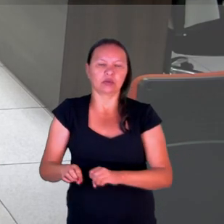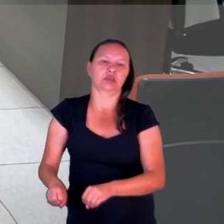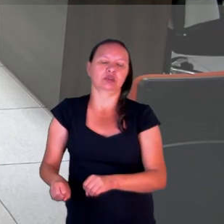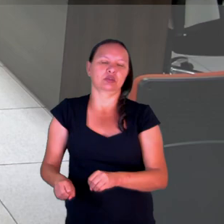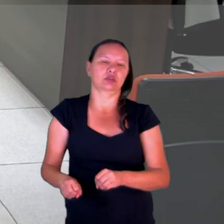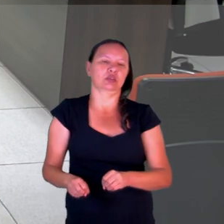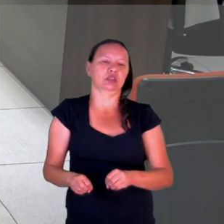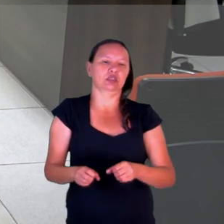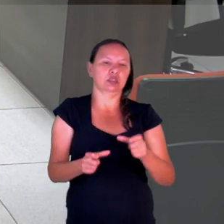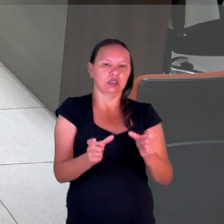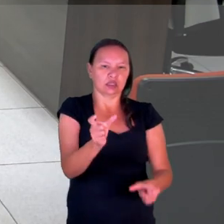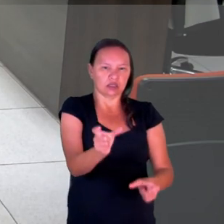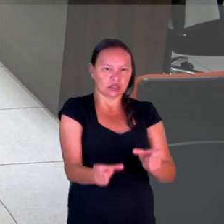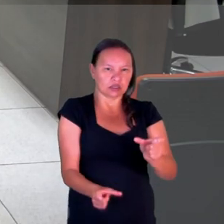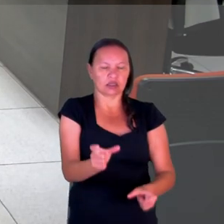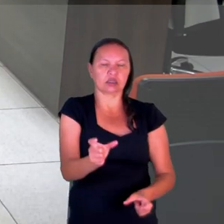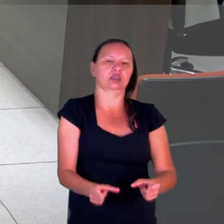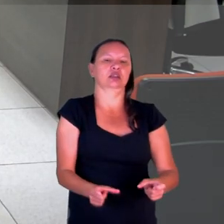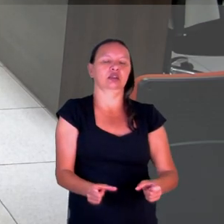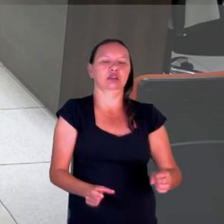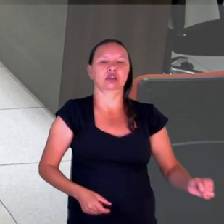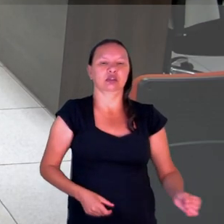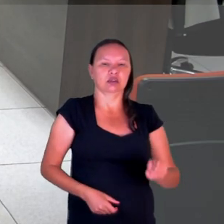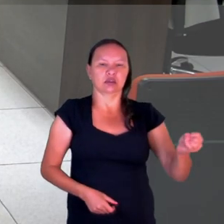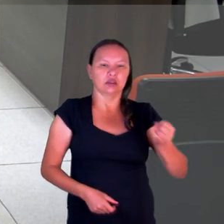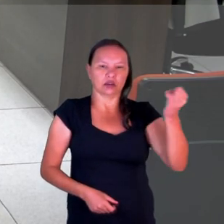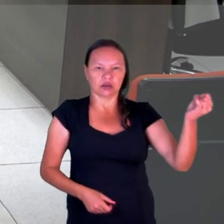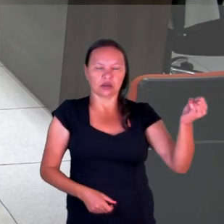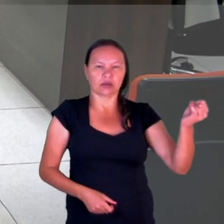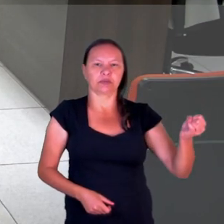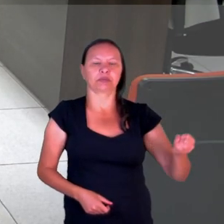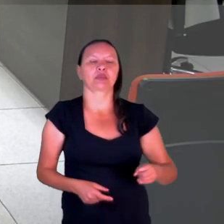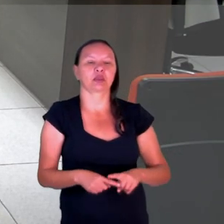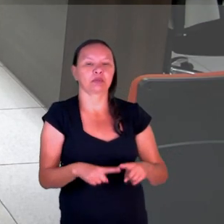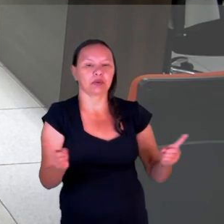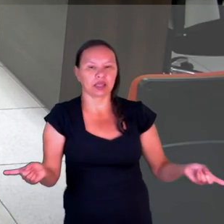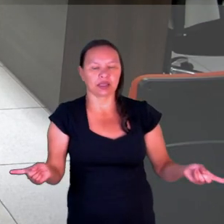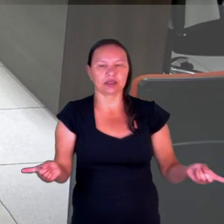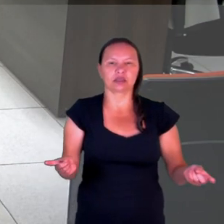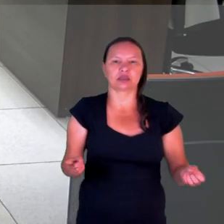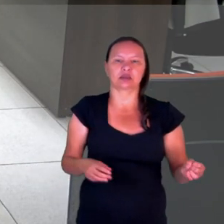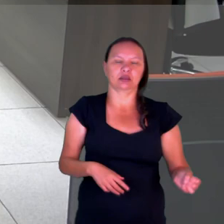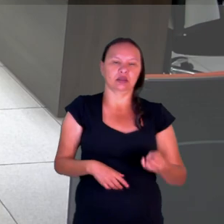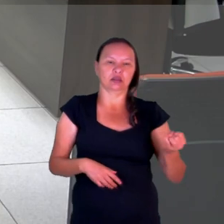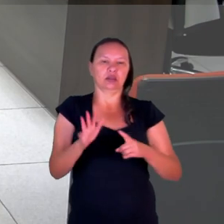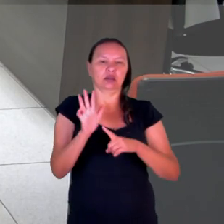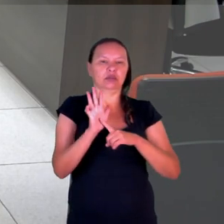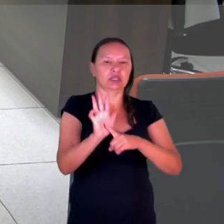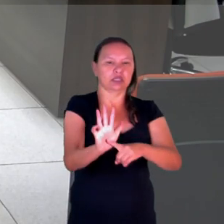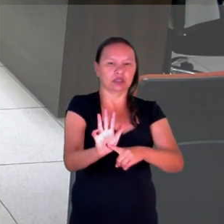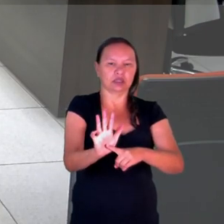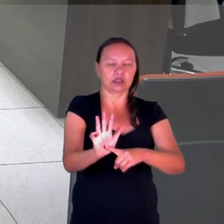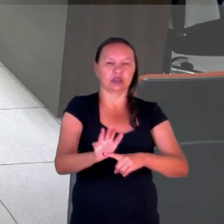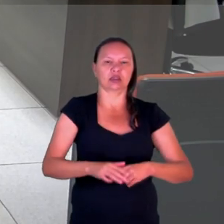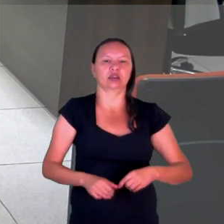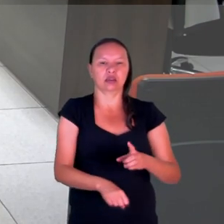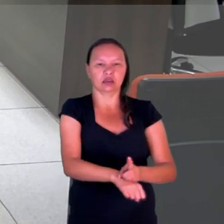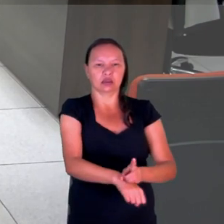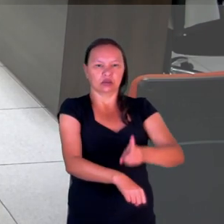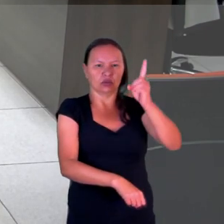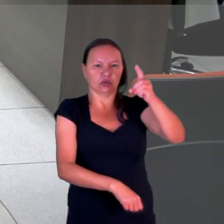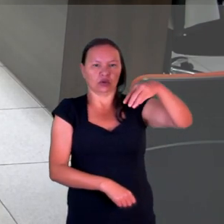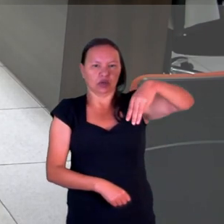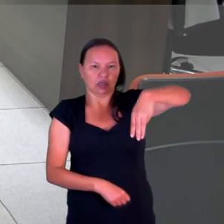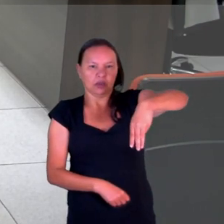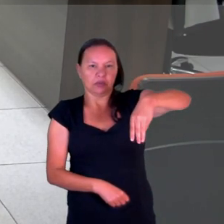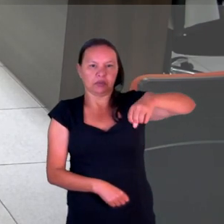né e sem mais delongas eh a dinâmica será a apresentação da Dra miram